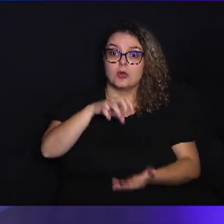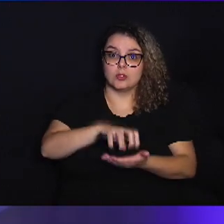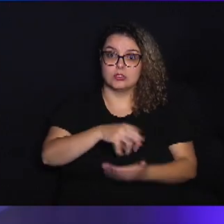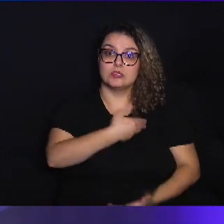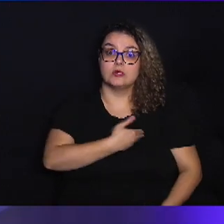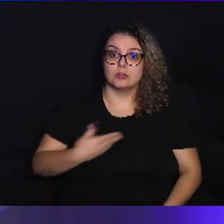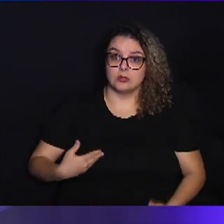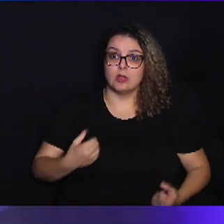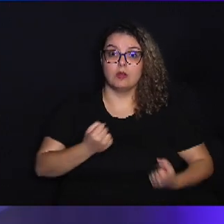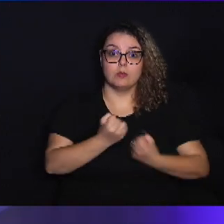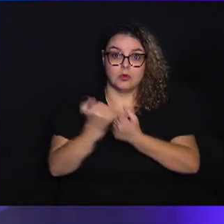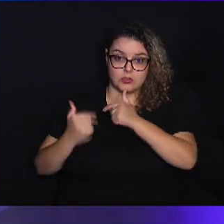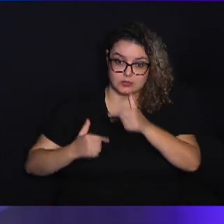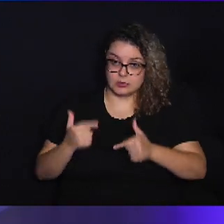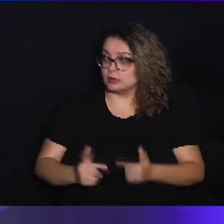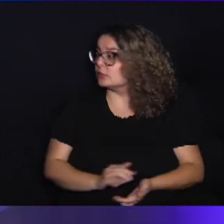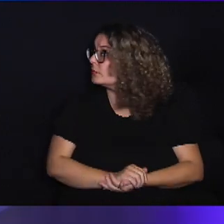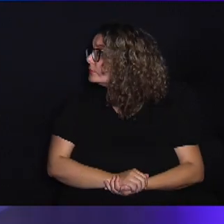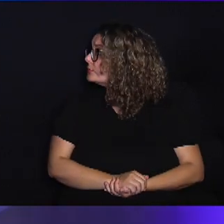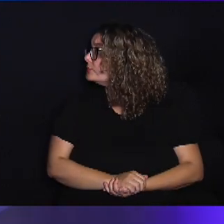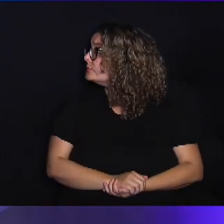de Apoio ao Trabalhador.